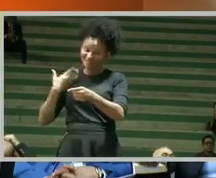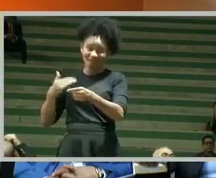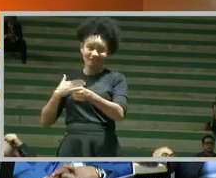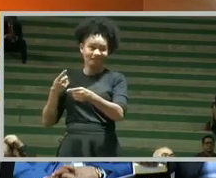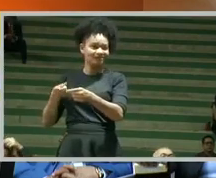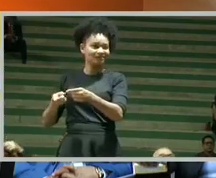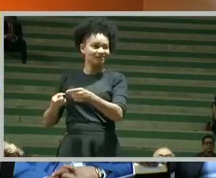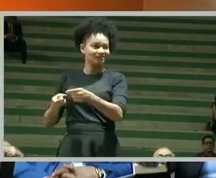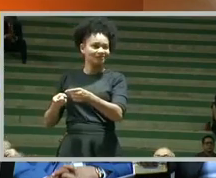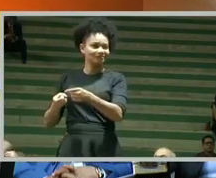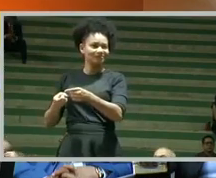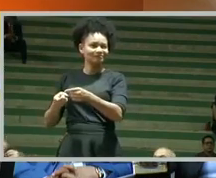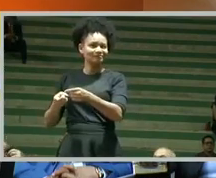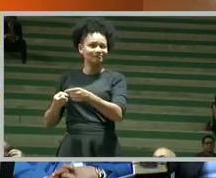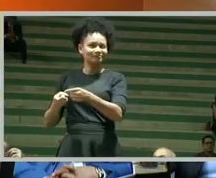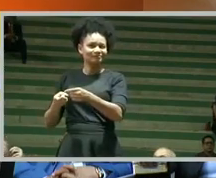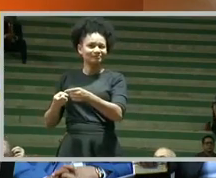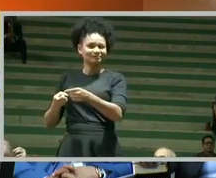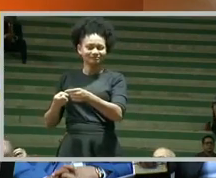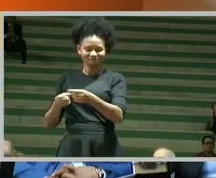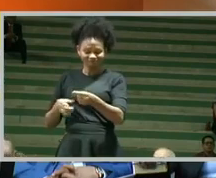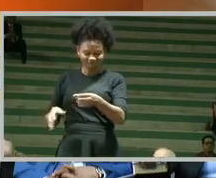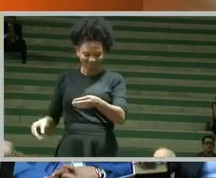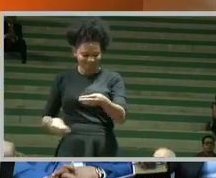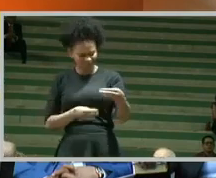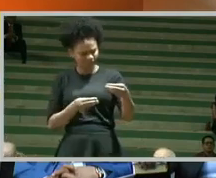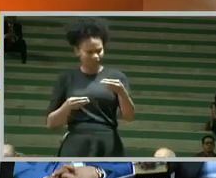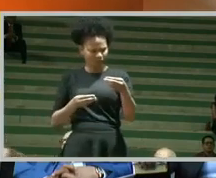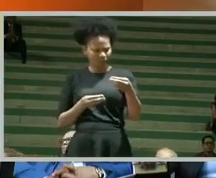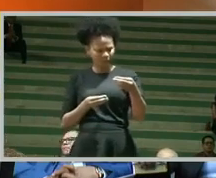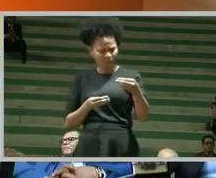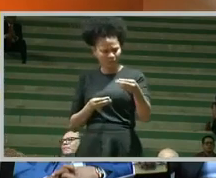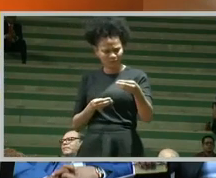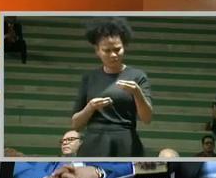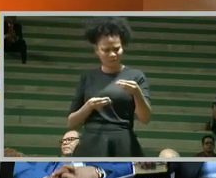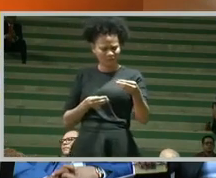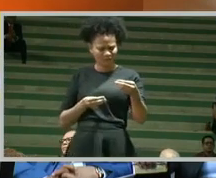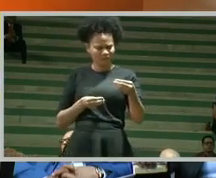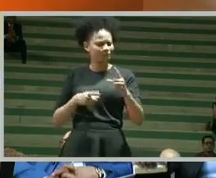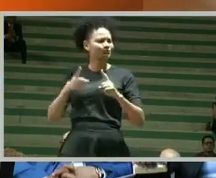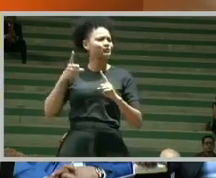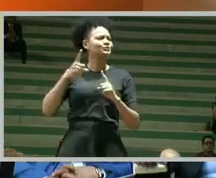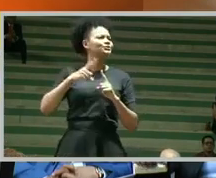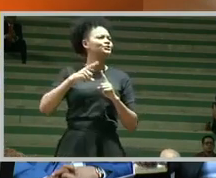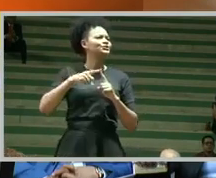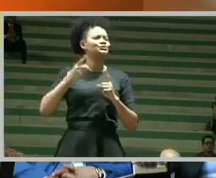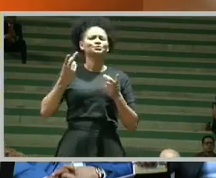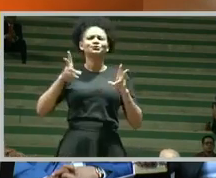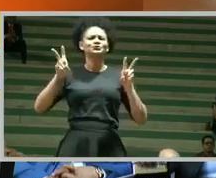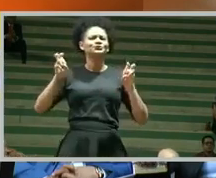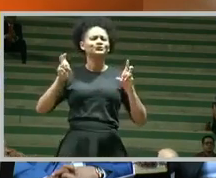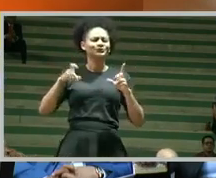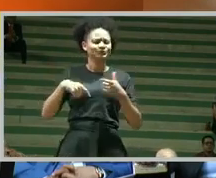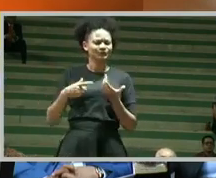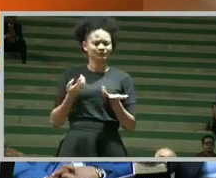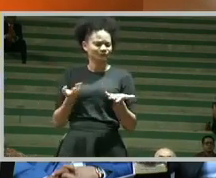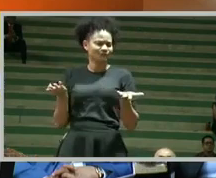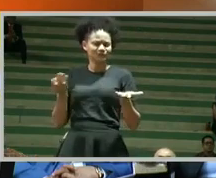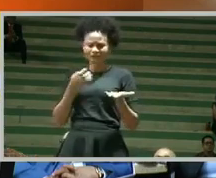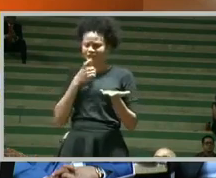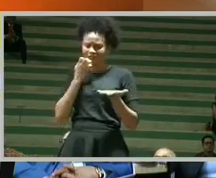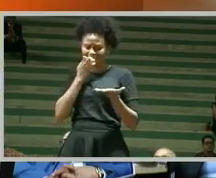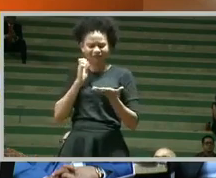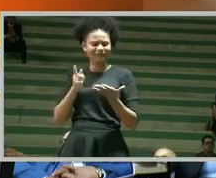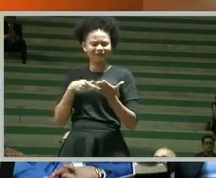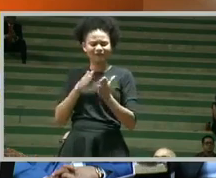regozijai-vos. Aí quem está lendo pela primeira vez, olha e diz assim: qual é o título e o tema desta carta? Vamos ver, vamos ver, vamos